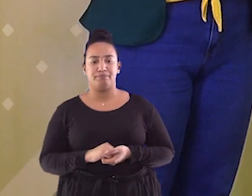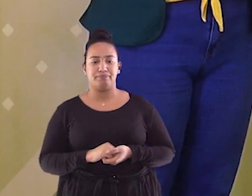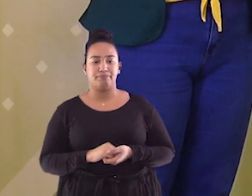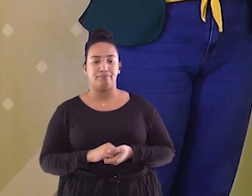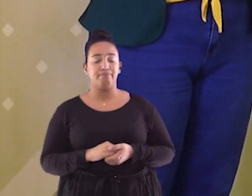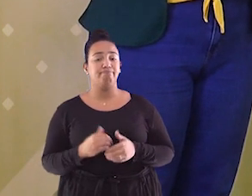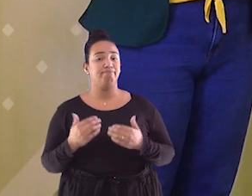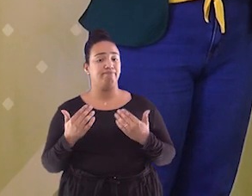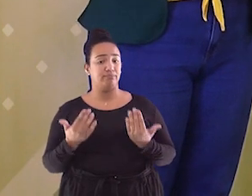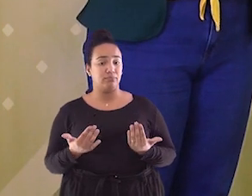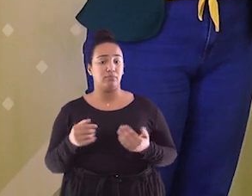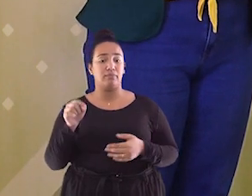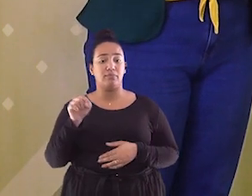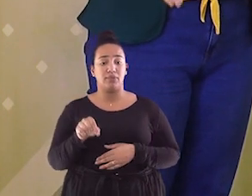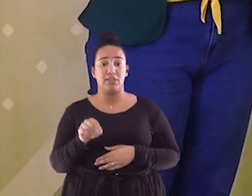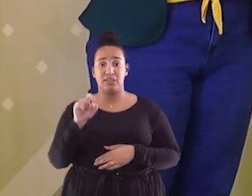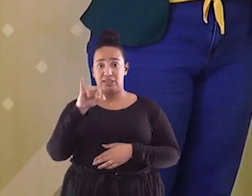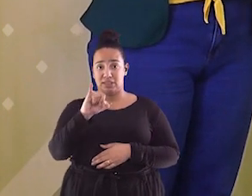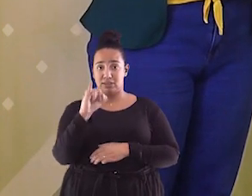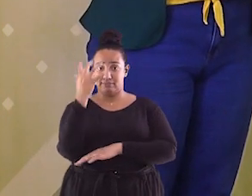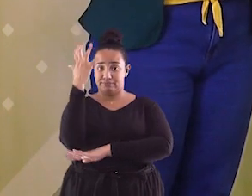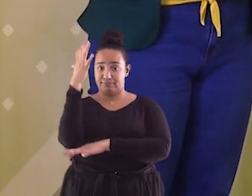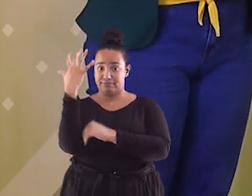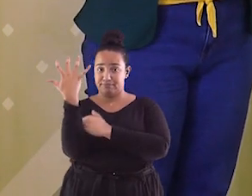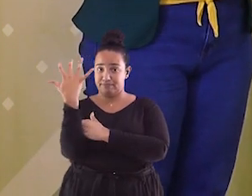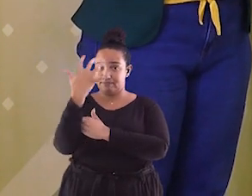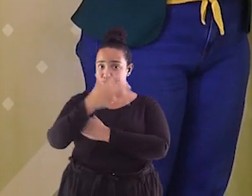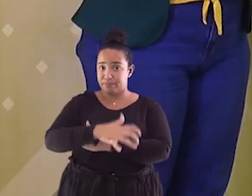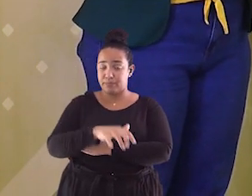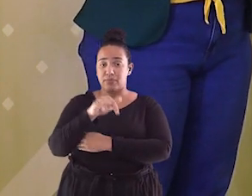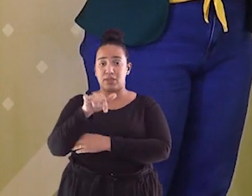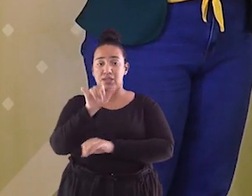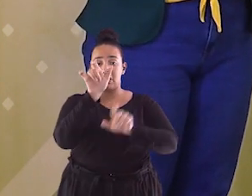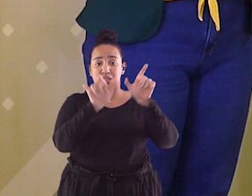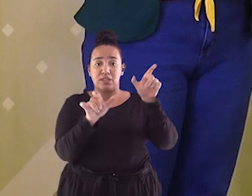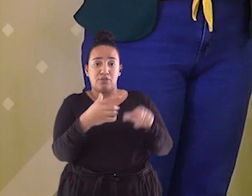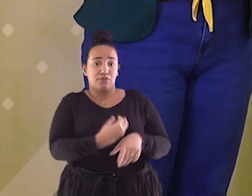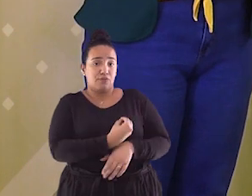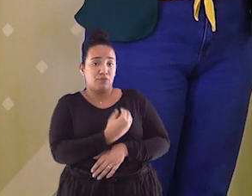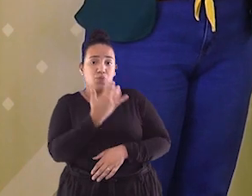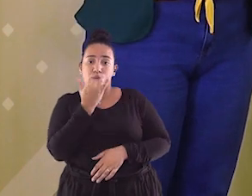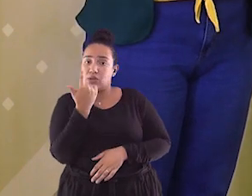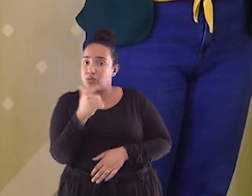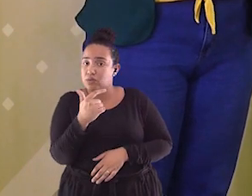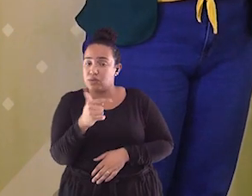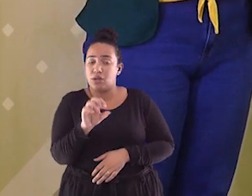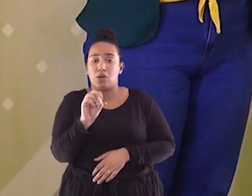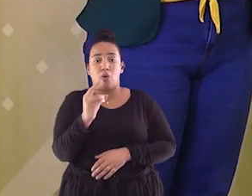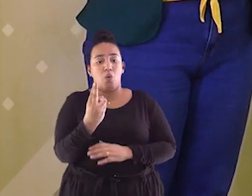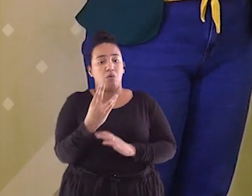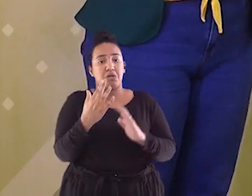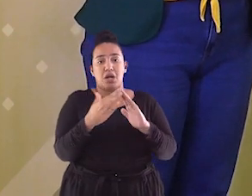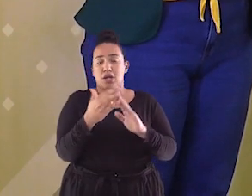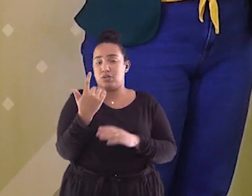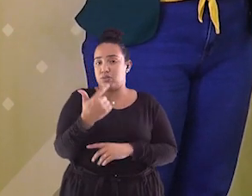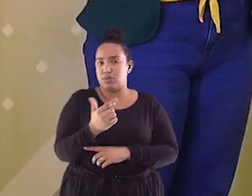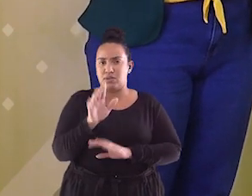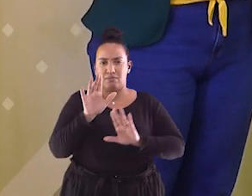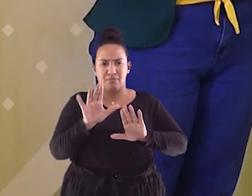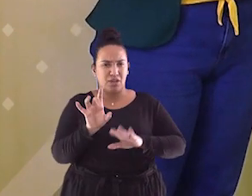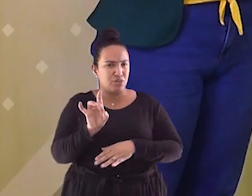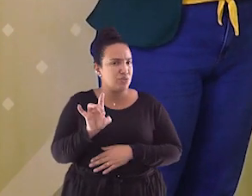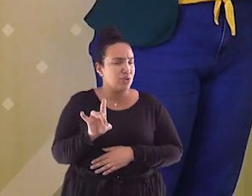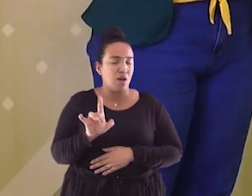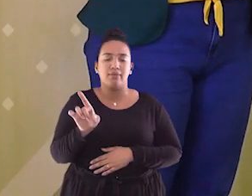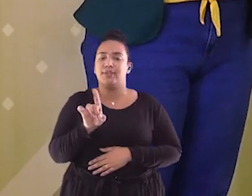de deixar os seres vivos sem alimento e também sem abrigo. Mas será que seria apenas isso? Não, né? Há mais